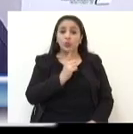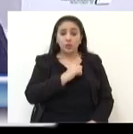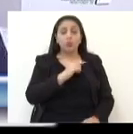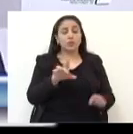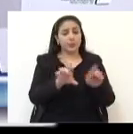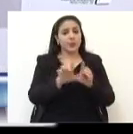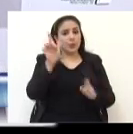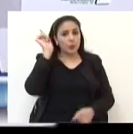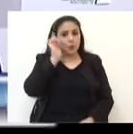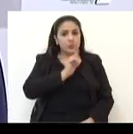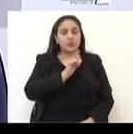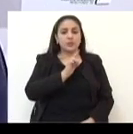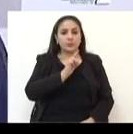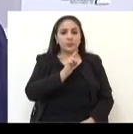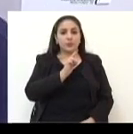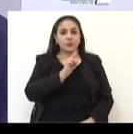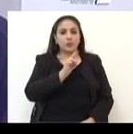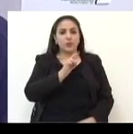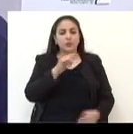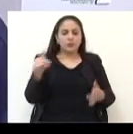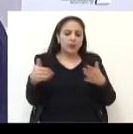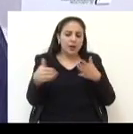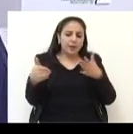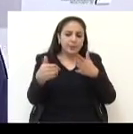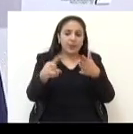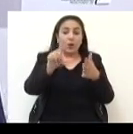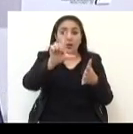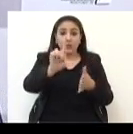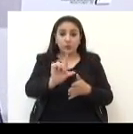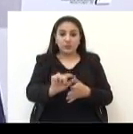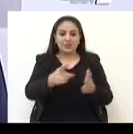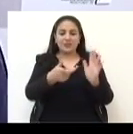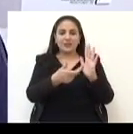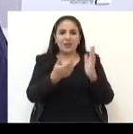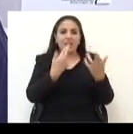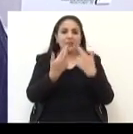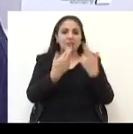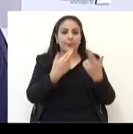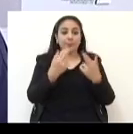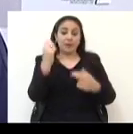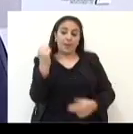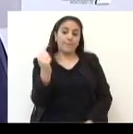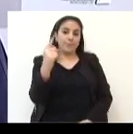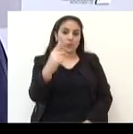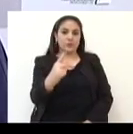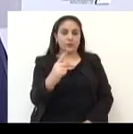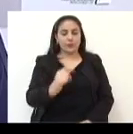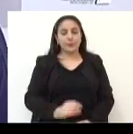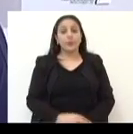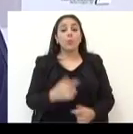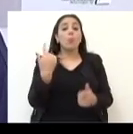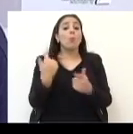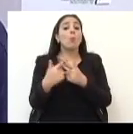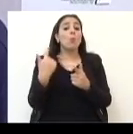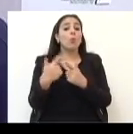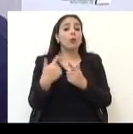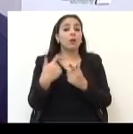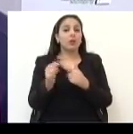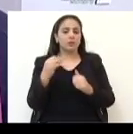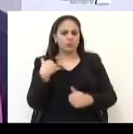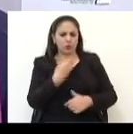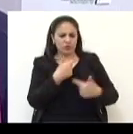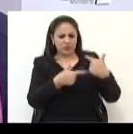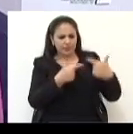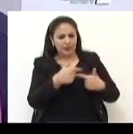tínhamos e conquistamos, então, uma jornada reduzida no sentido de aposentadoria. Não é? Por quê?